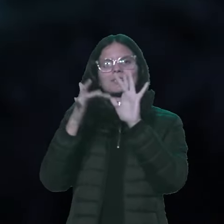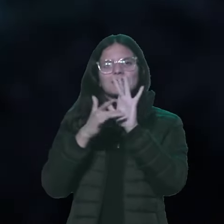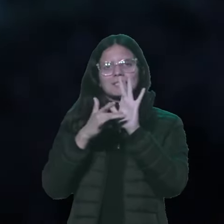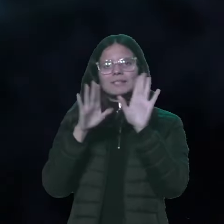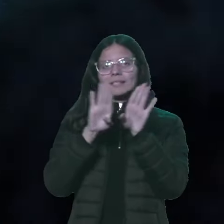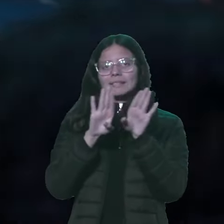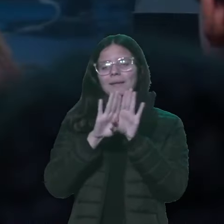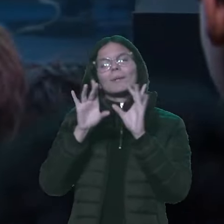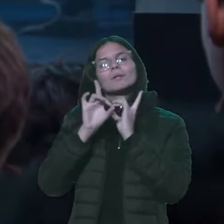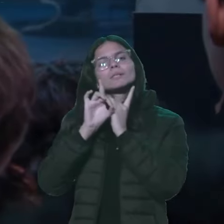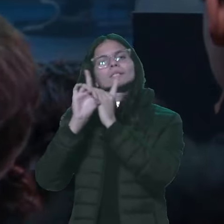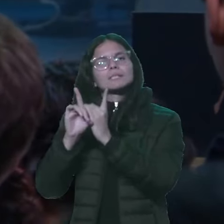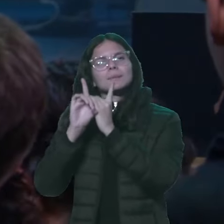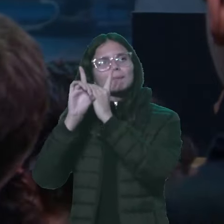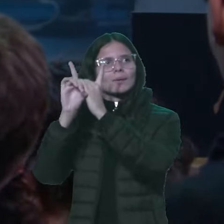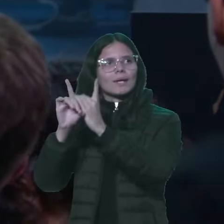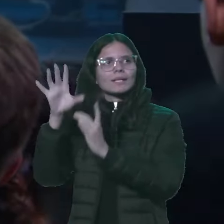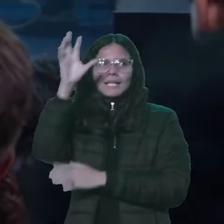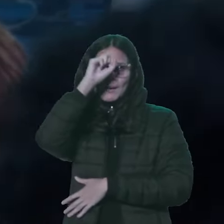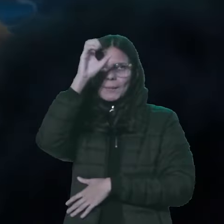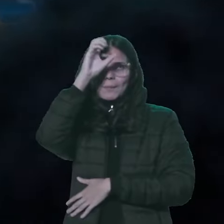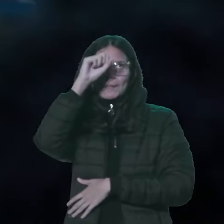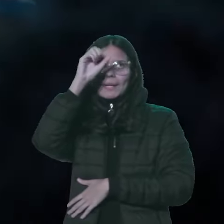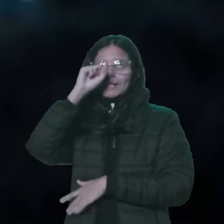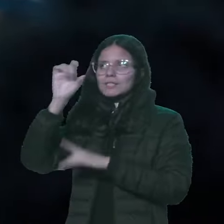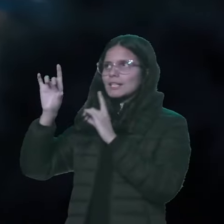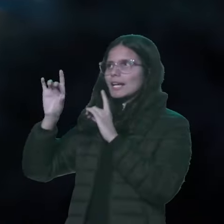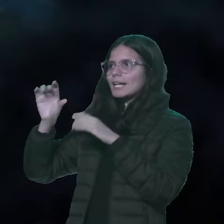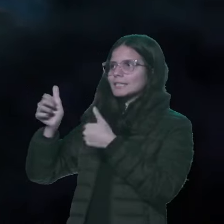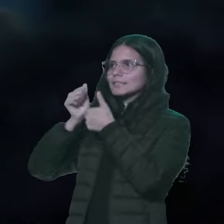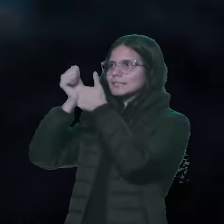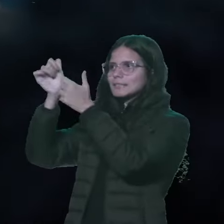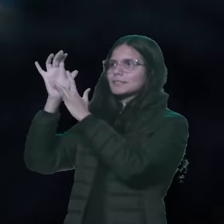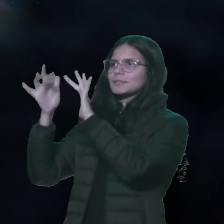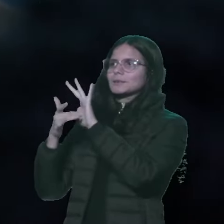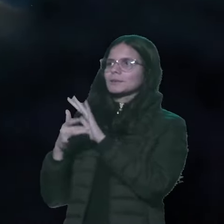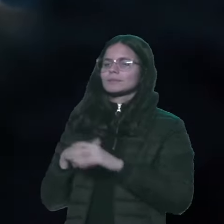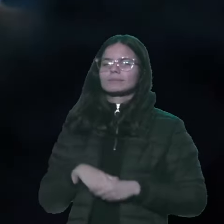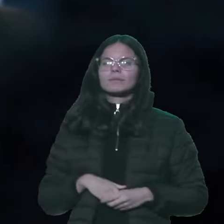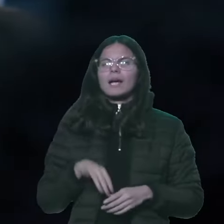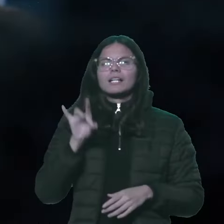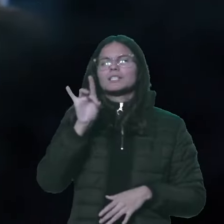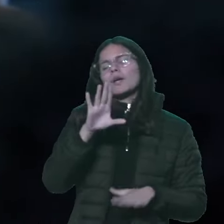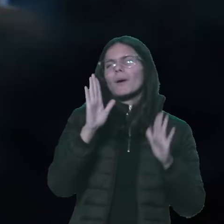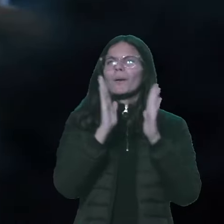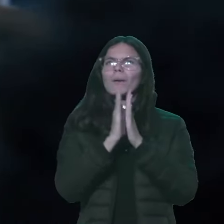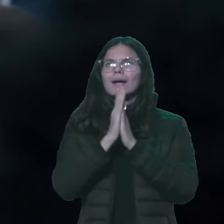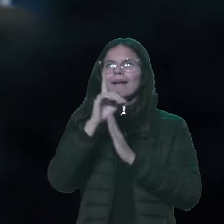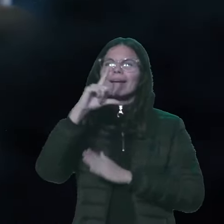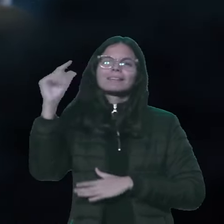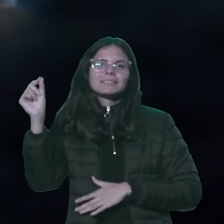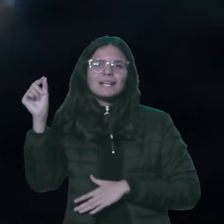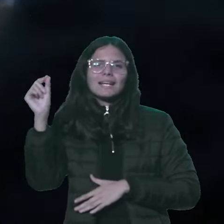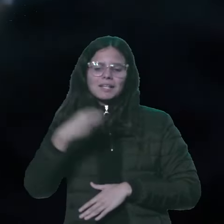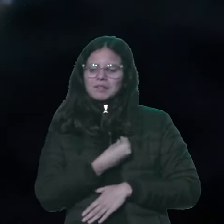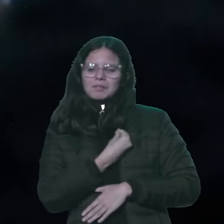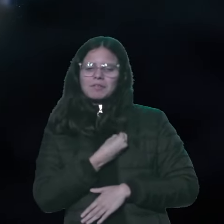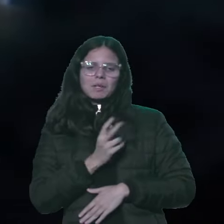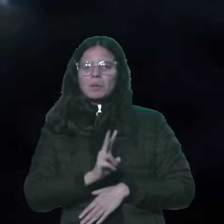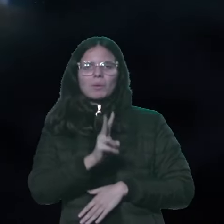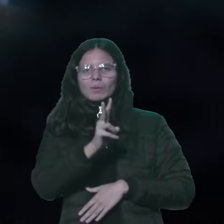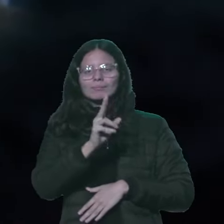discipulado, que a gente aprende a ser discípulo de Jesus. Então não basta você orar aqui, e depois ir embora, e viver do mesmo